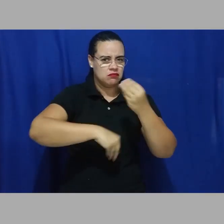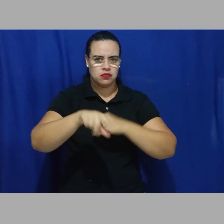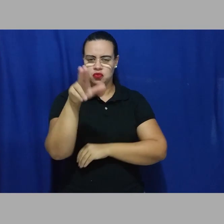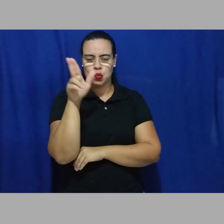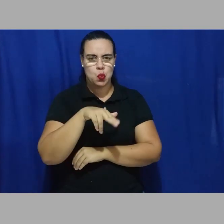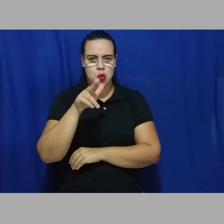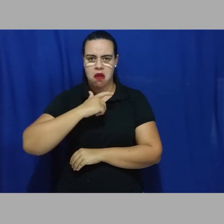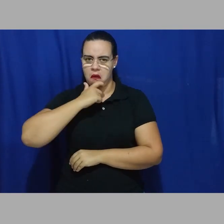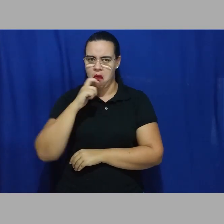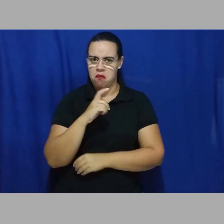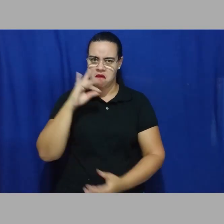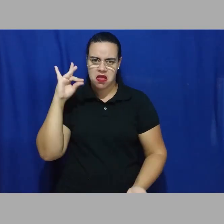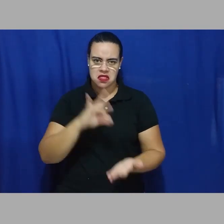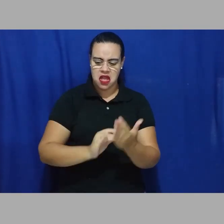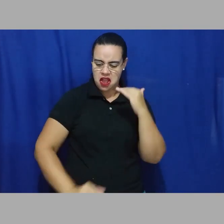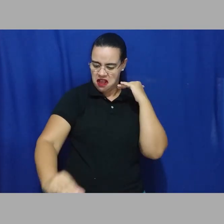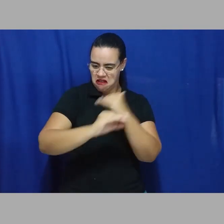verdade como eu.